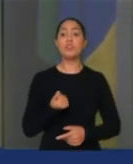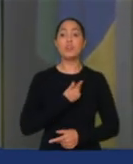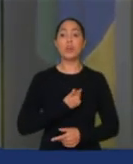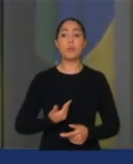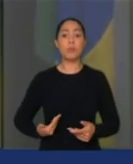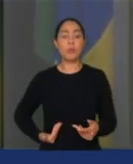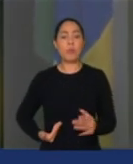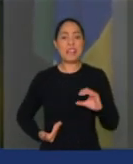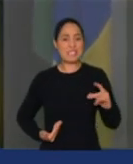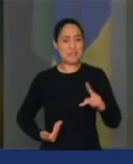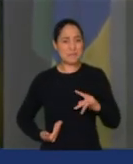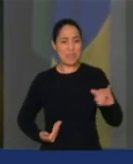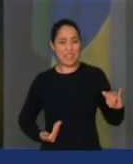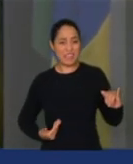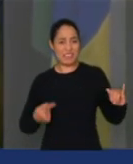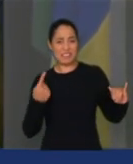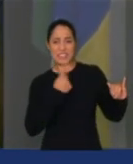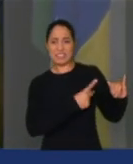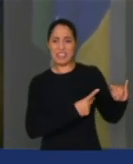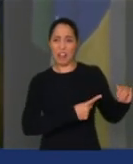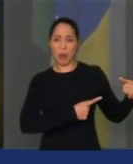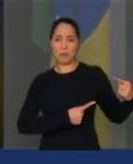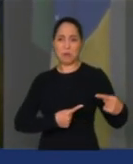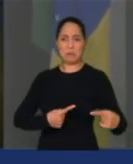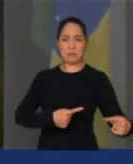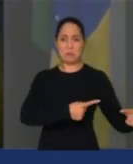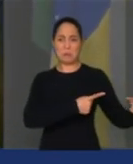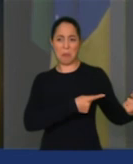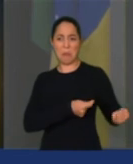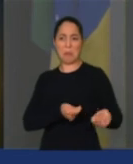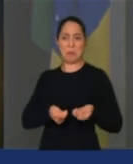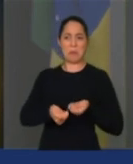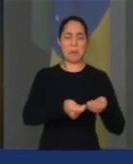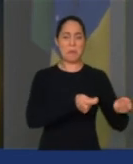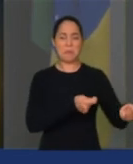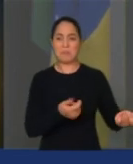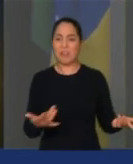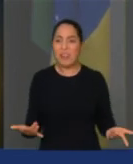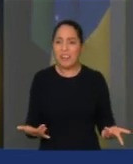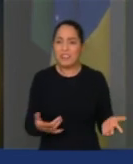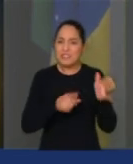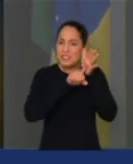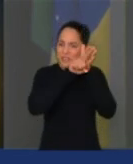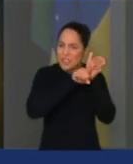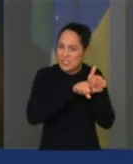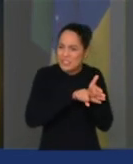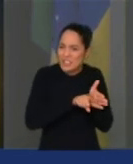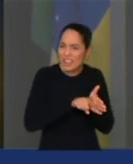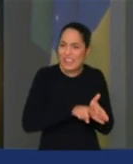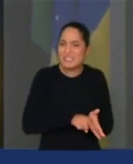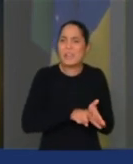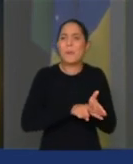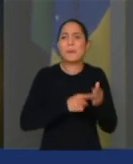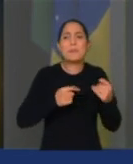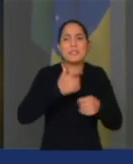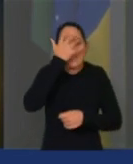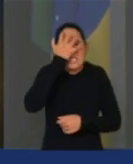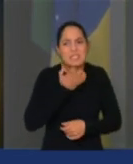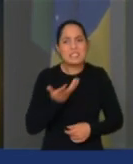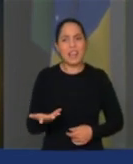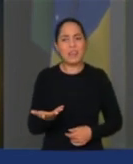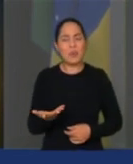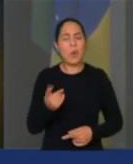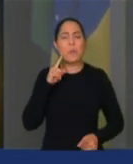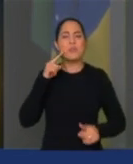forma politiqueira, utilizando um instrumento legislativo de investigação que deveria ser sério para